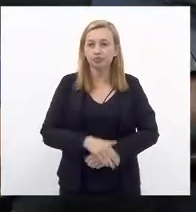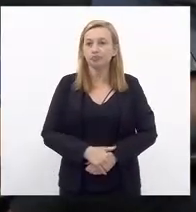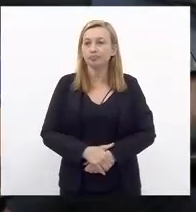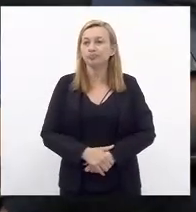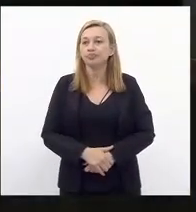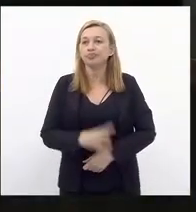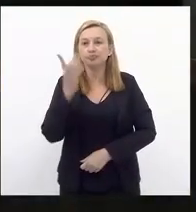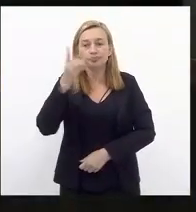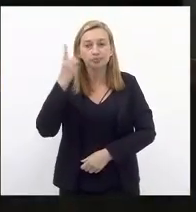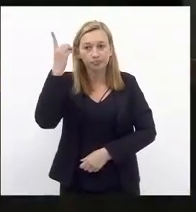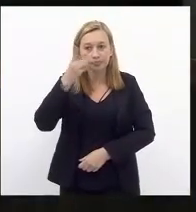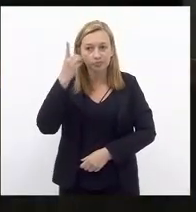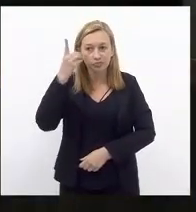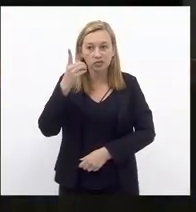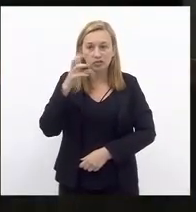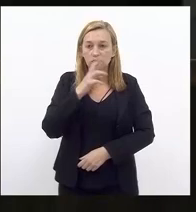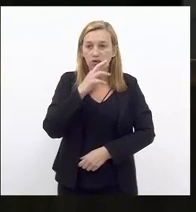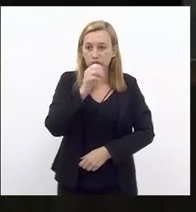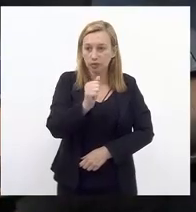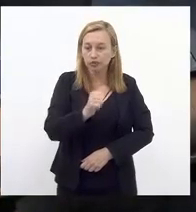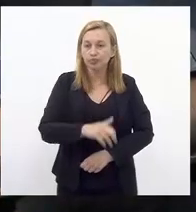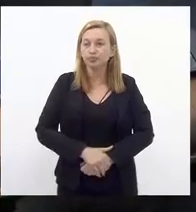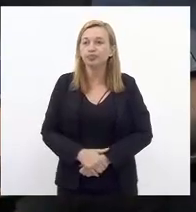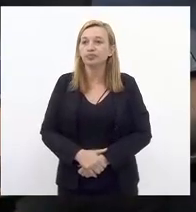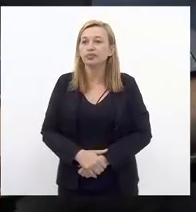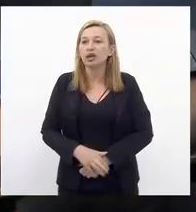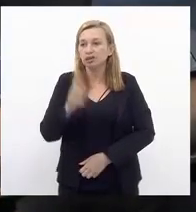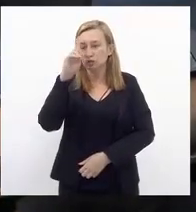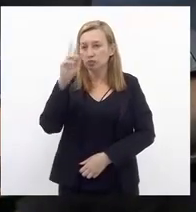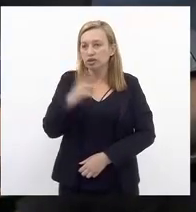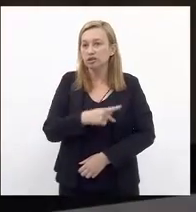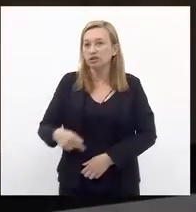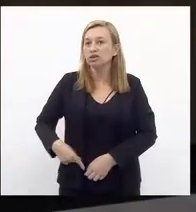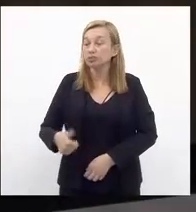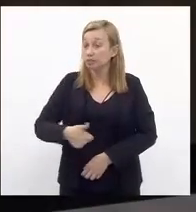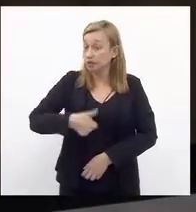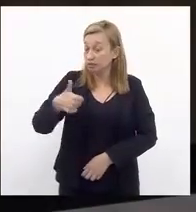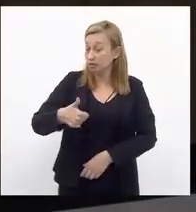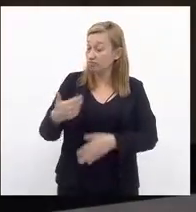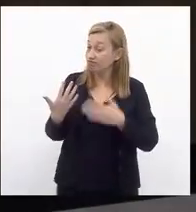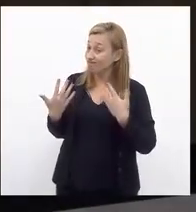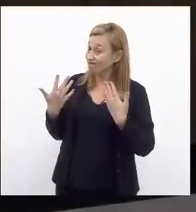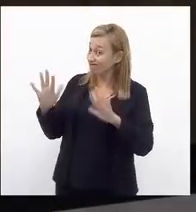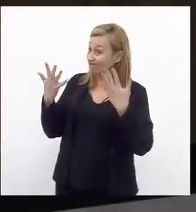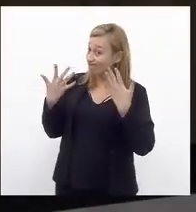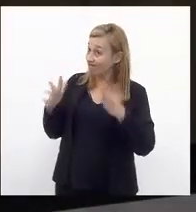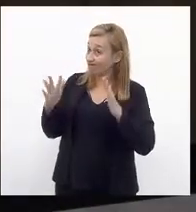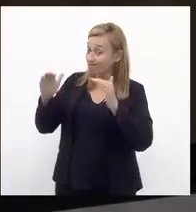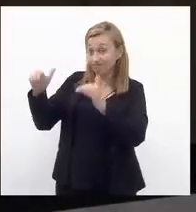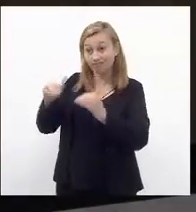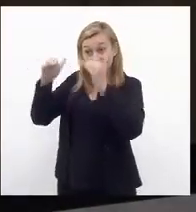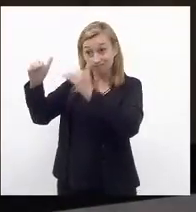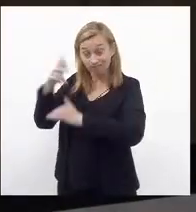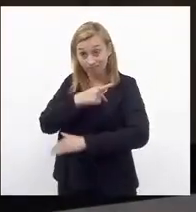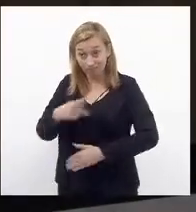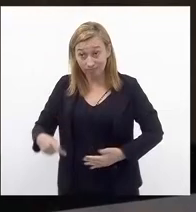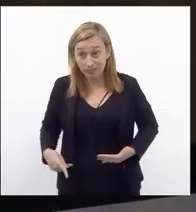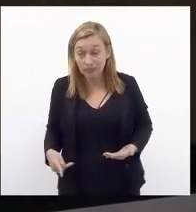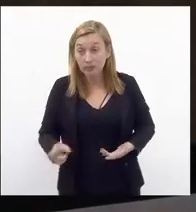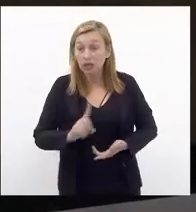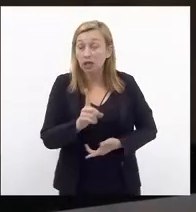Deputado Rodrigo Amorim senhor presidente em primeiro lugar quero parabenizar a vossa excelência